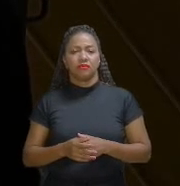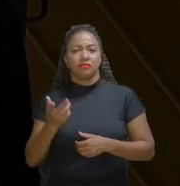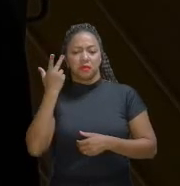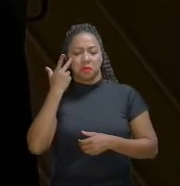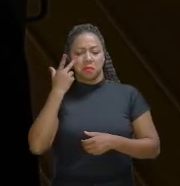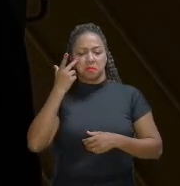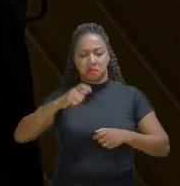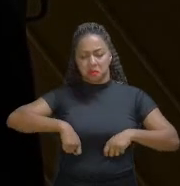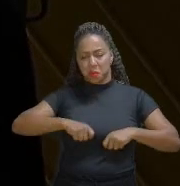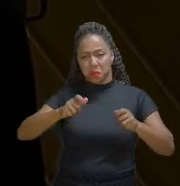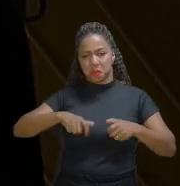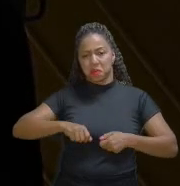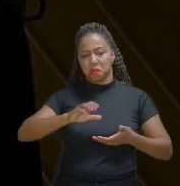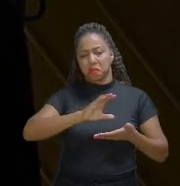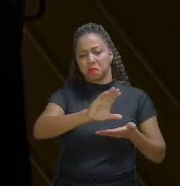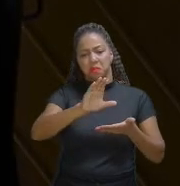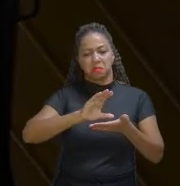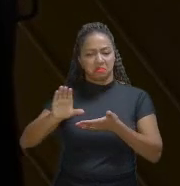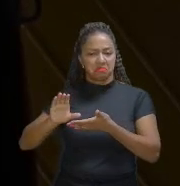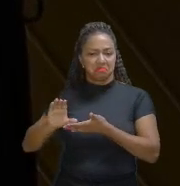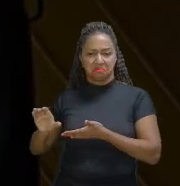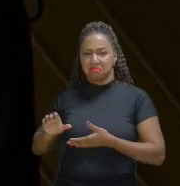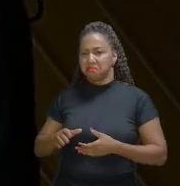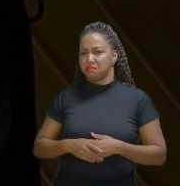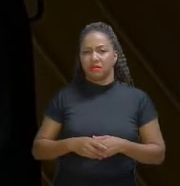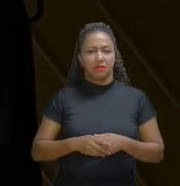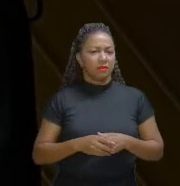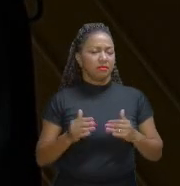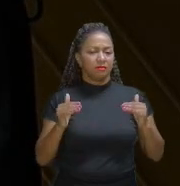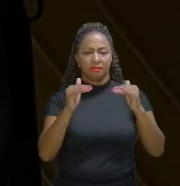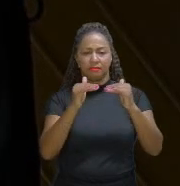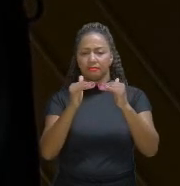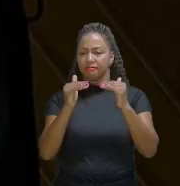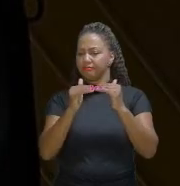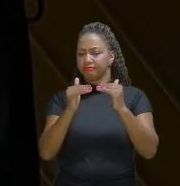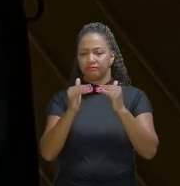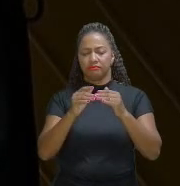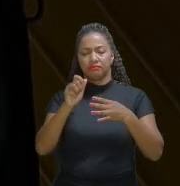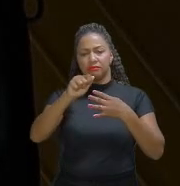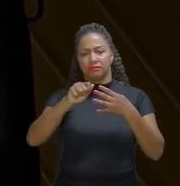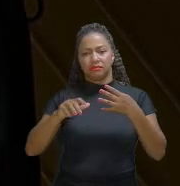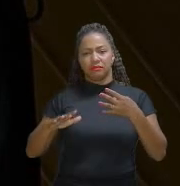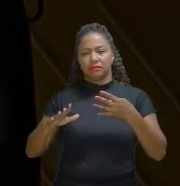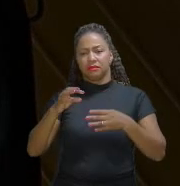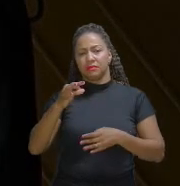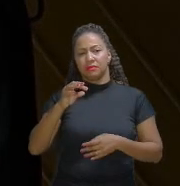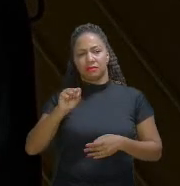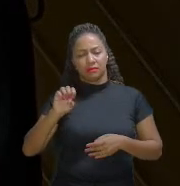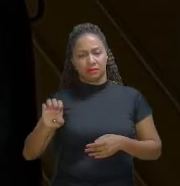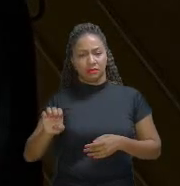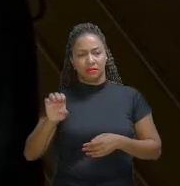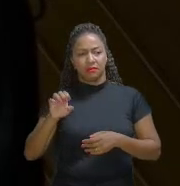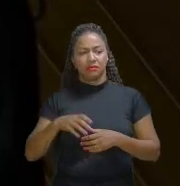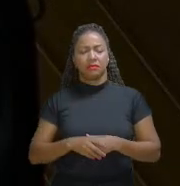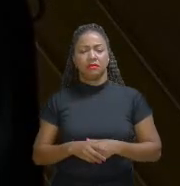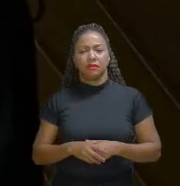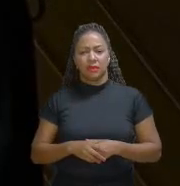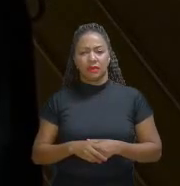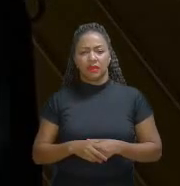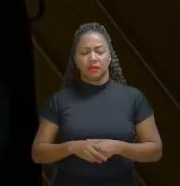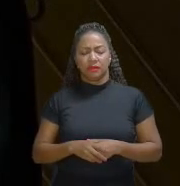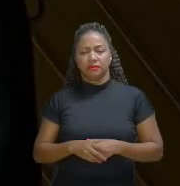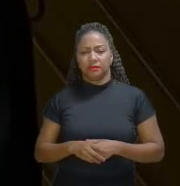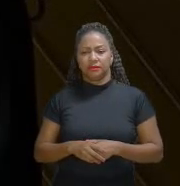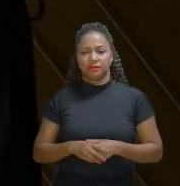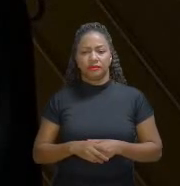das despesas, o que não se compatibiliza com o conceito de padronização adotado pela jurisprudência do TSE. Segundo o